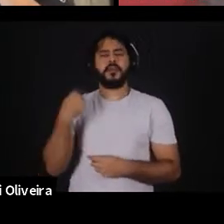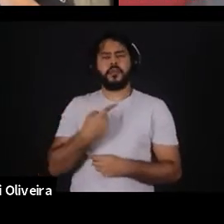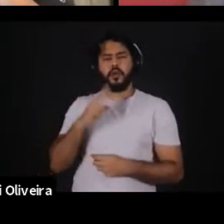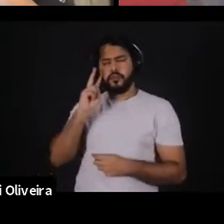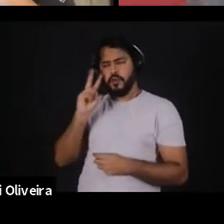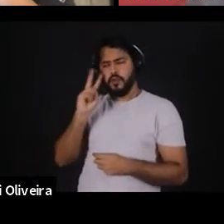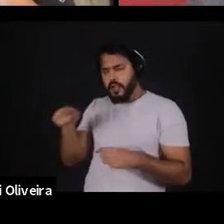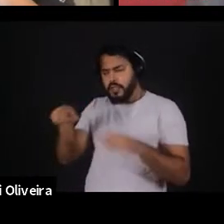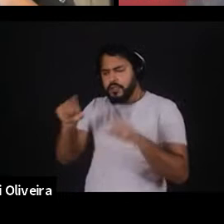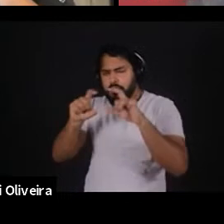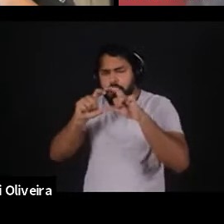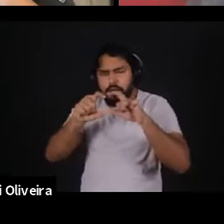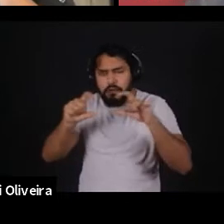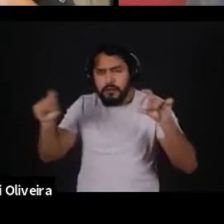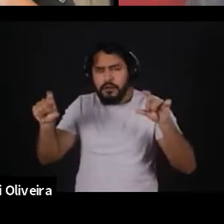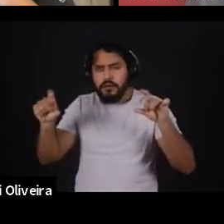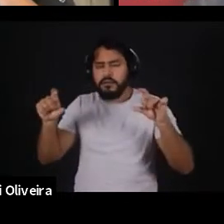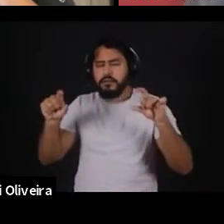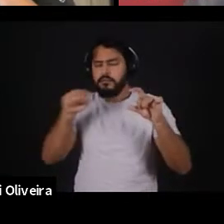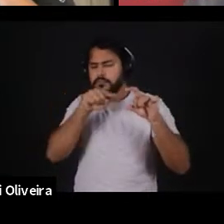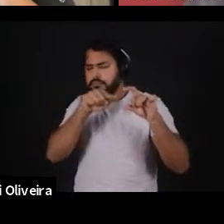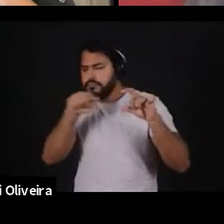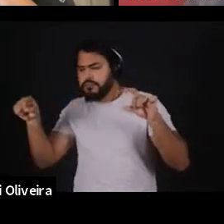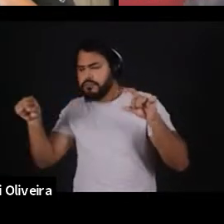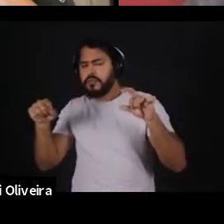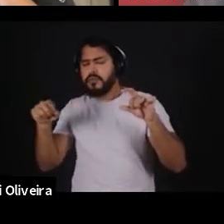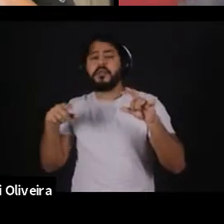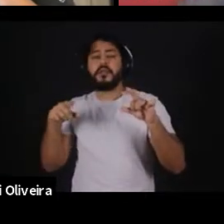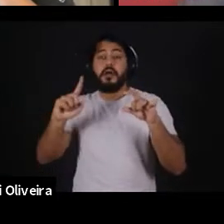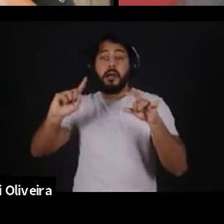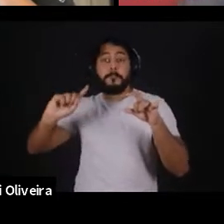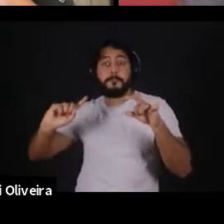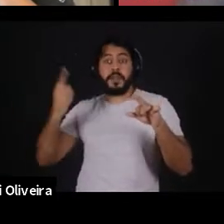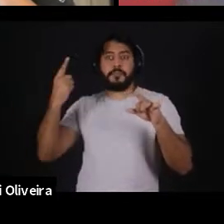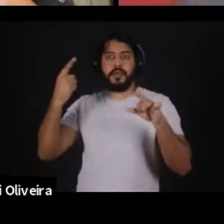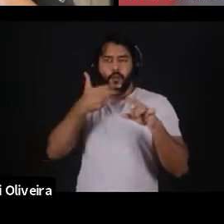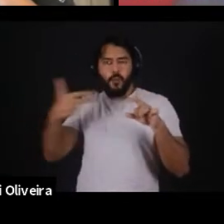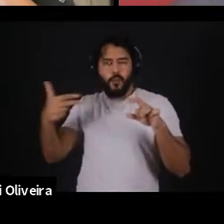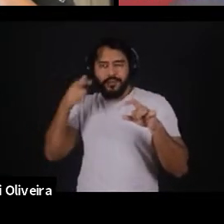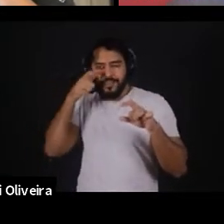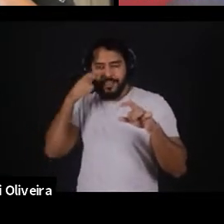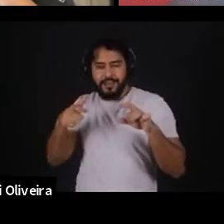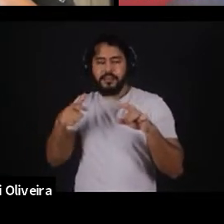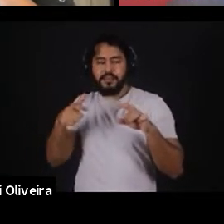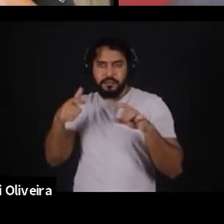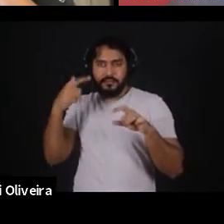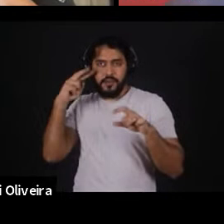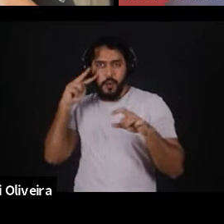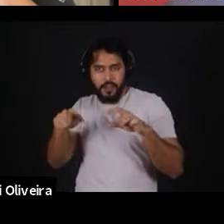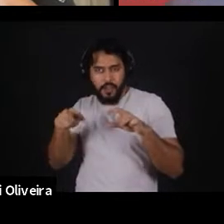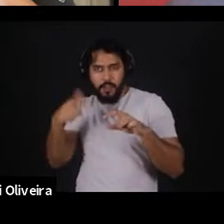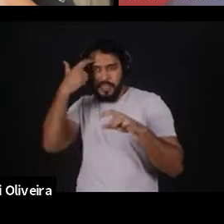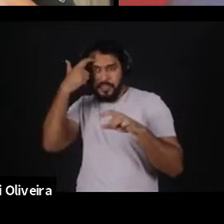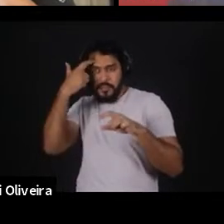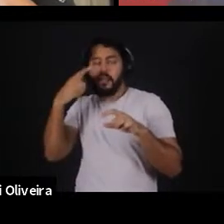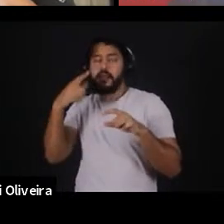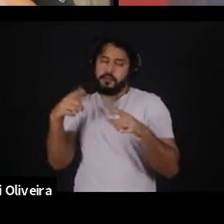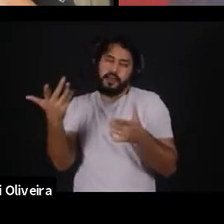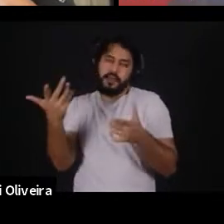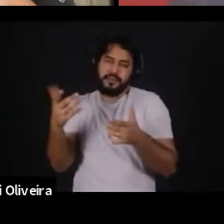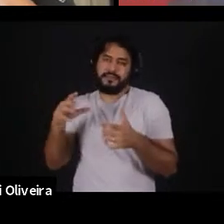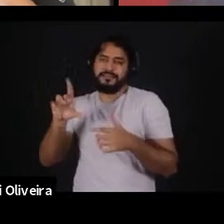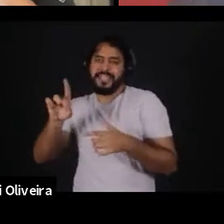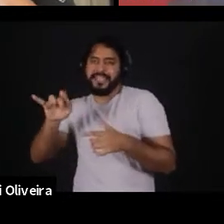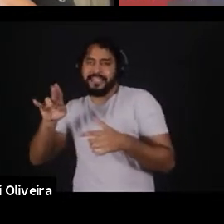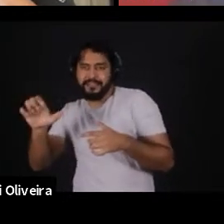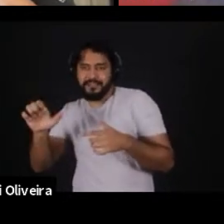equação, a gente está olhando para muitas coisas, mas a primeira coisa que me interessa olhar, e aí também é o momento que eu junto a Denise e o André, é